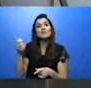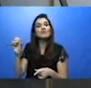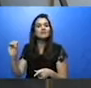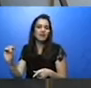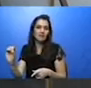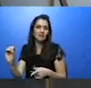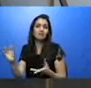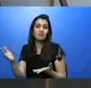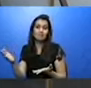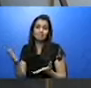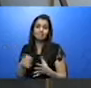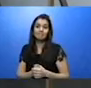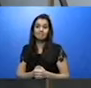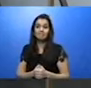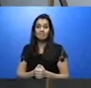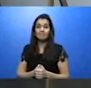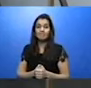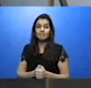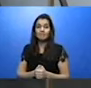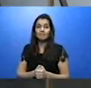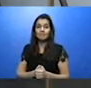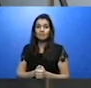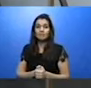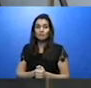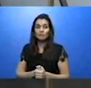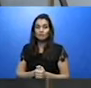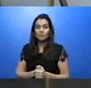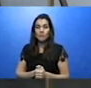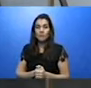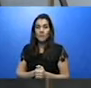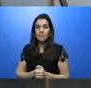Então, olha lá.